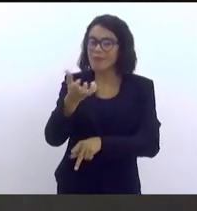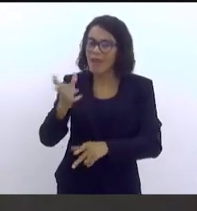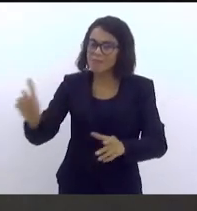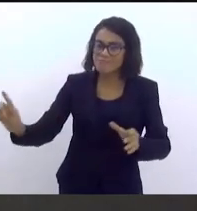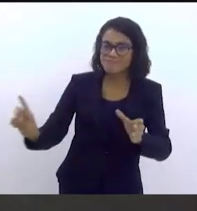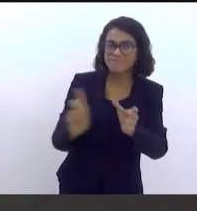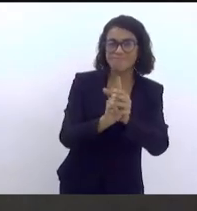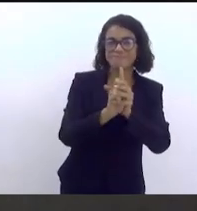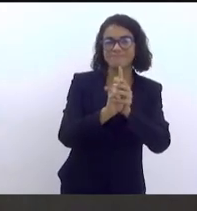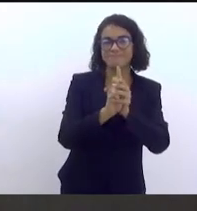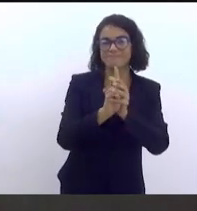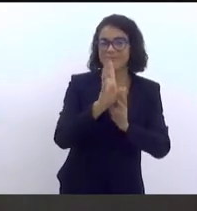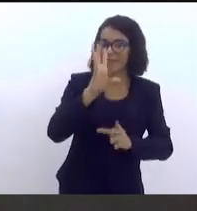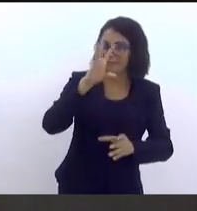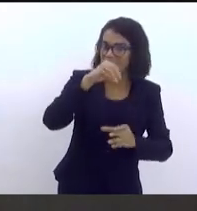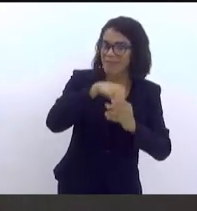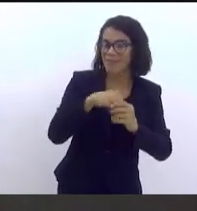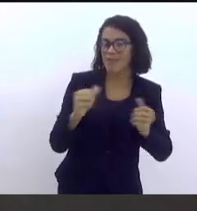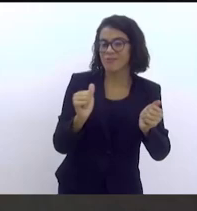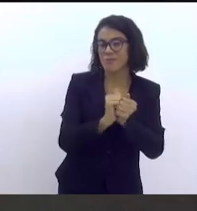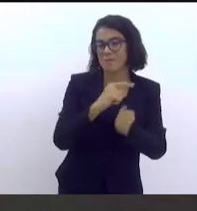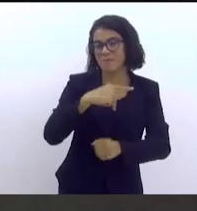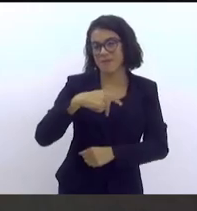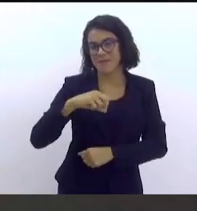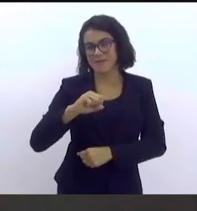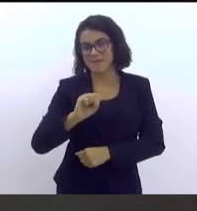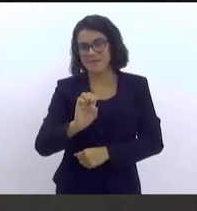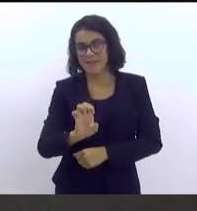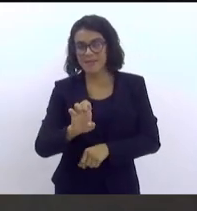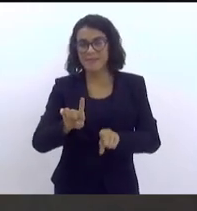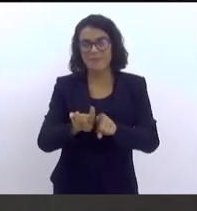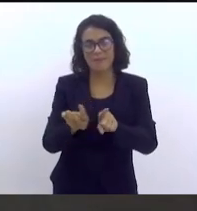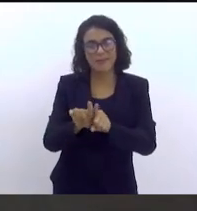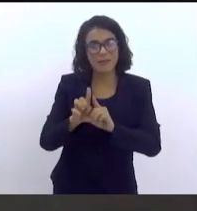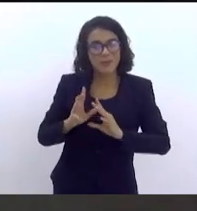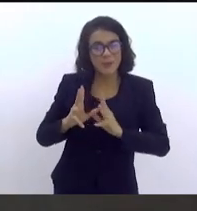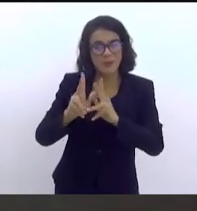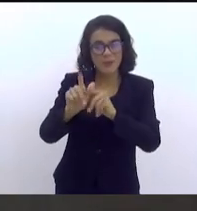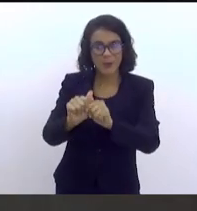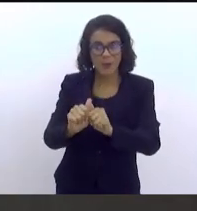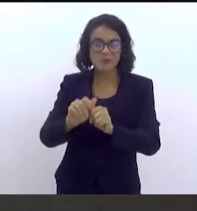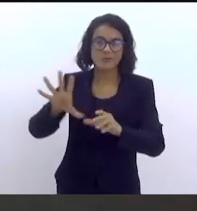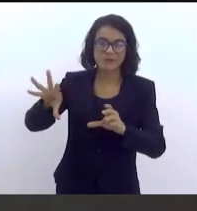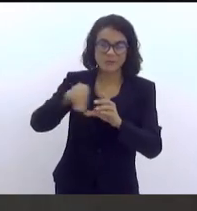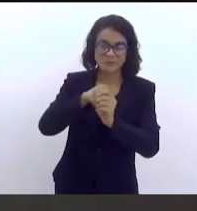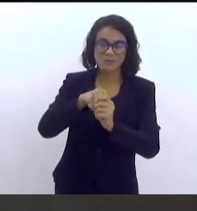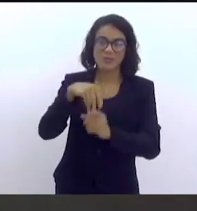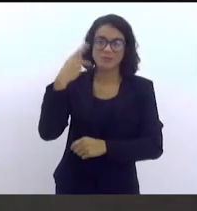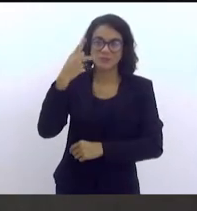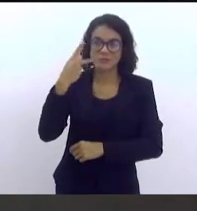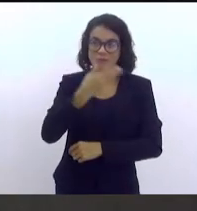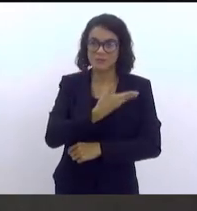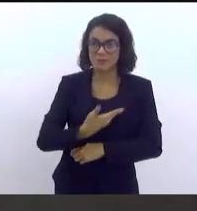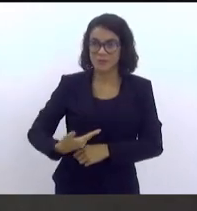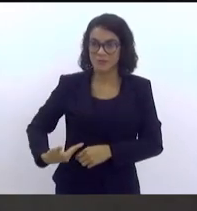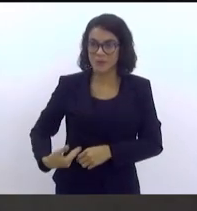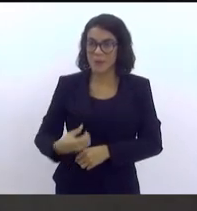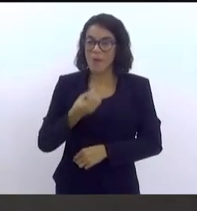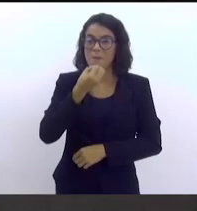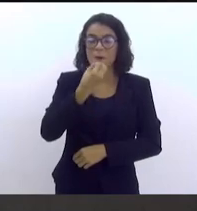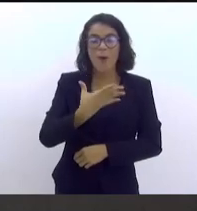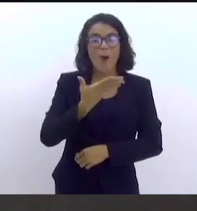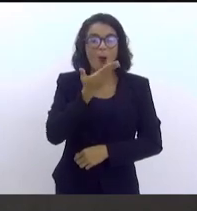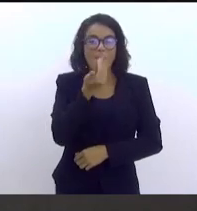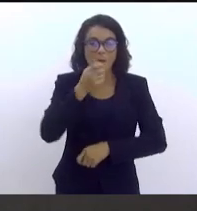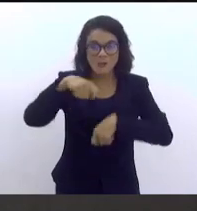presente nessa rede junto com psl com todos os atores que compõem as políticas públicas então um bom almoço